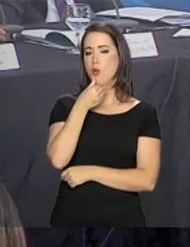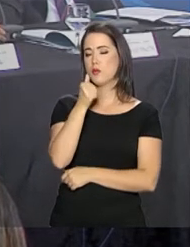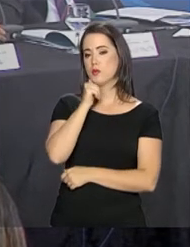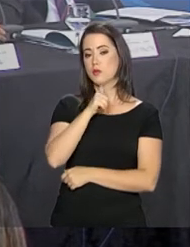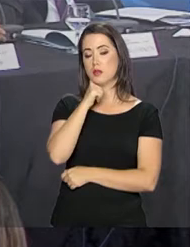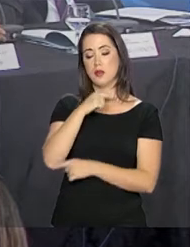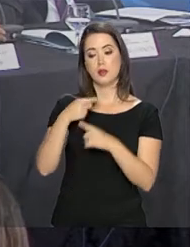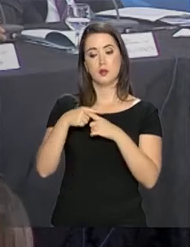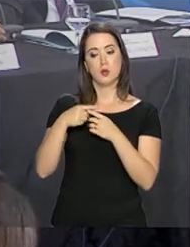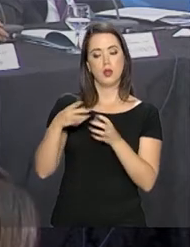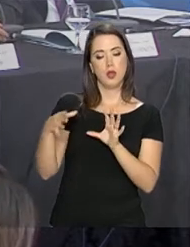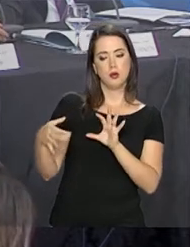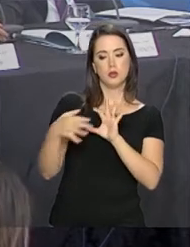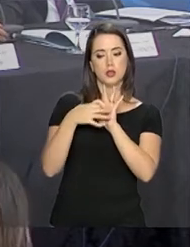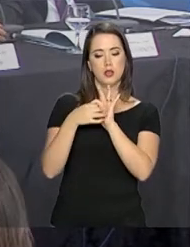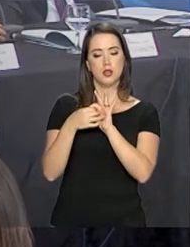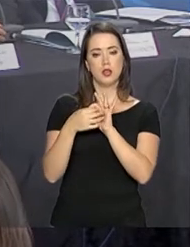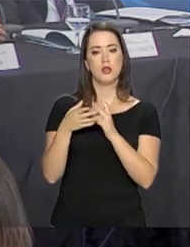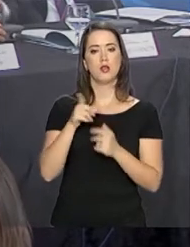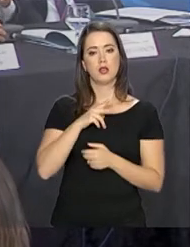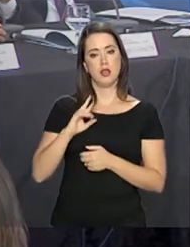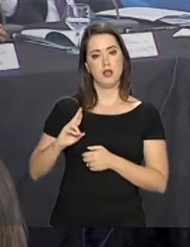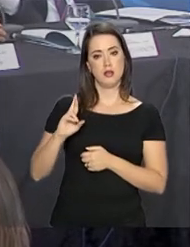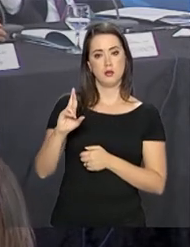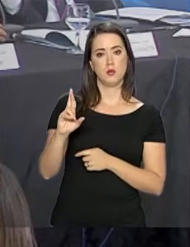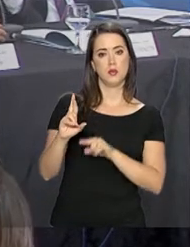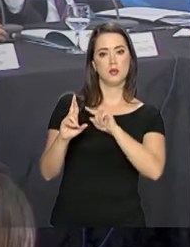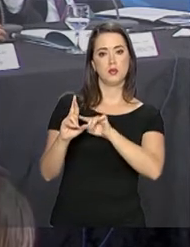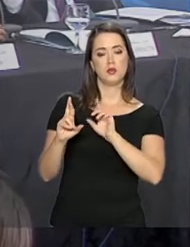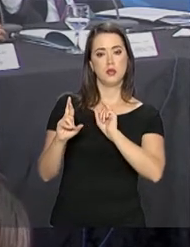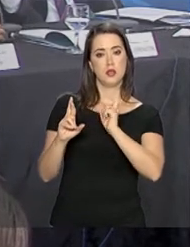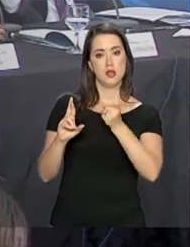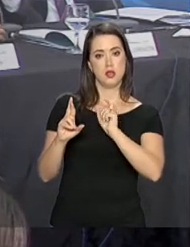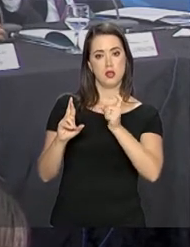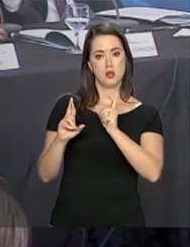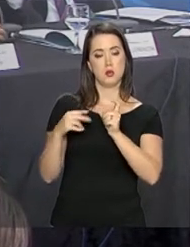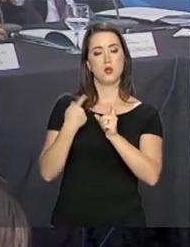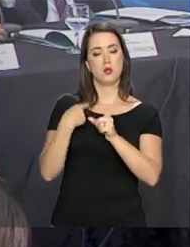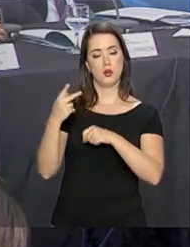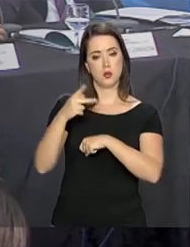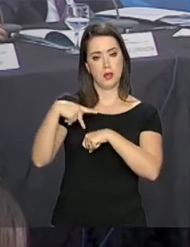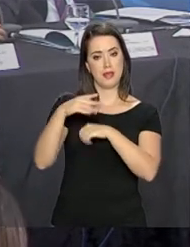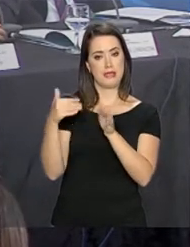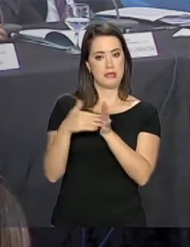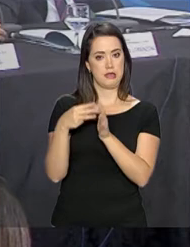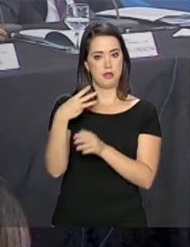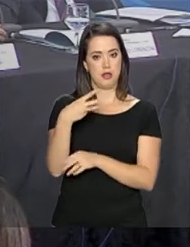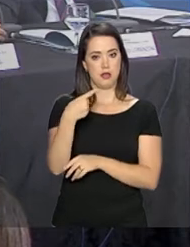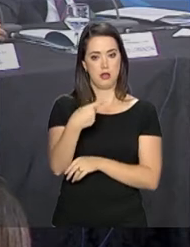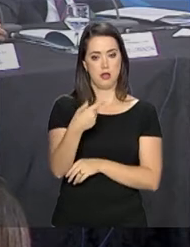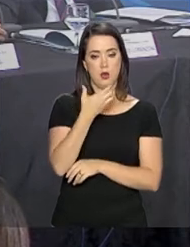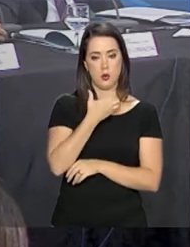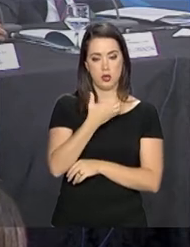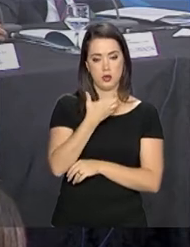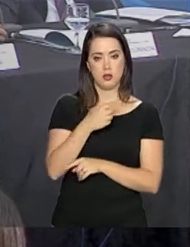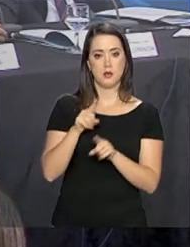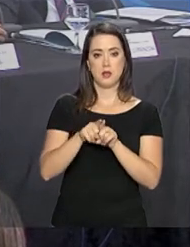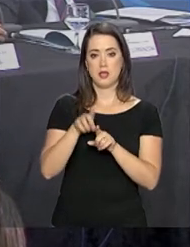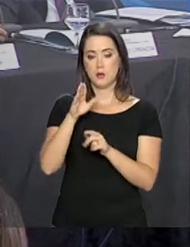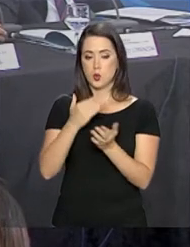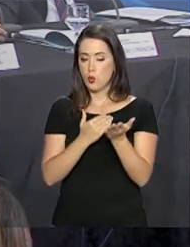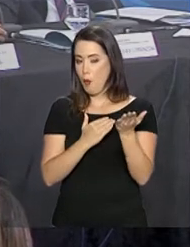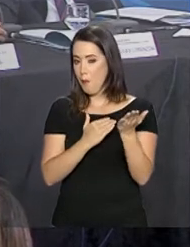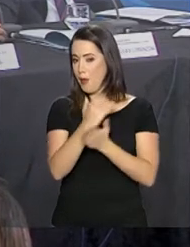entre aqueles que têm a responsabilidade de administrar o nosso país até 31 de dezembro deste ano e aqueles que ingressam